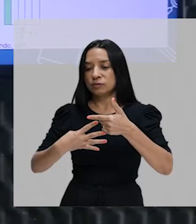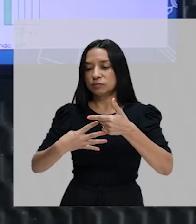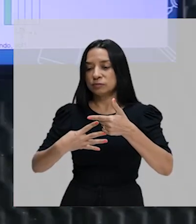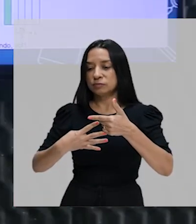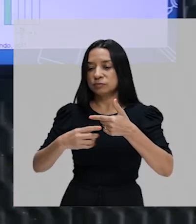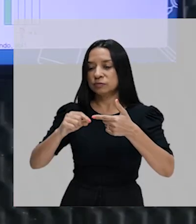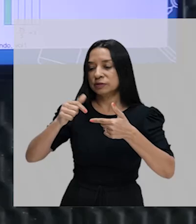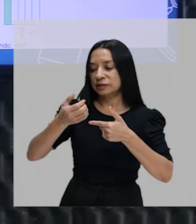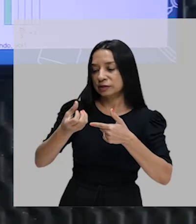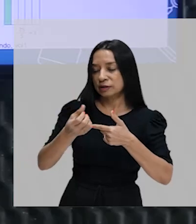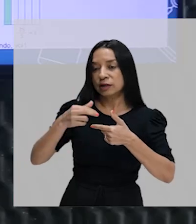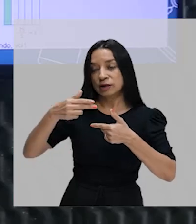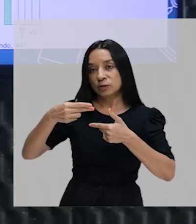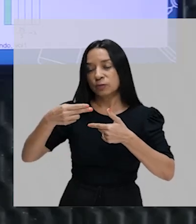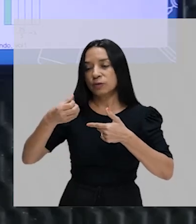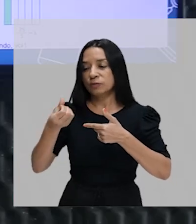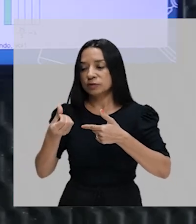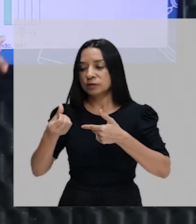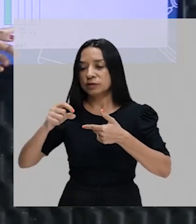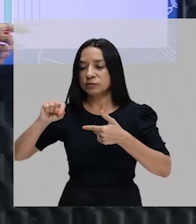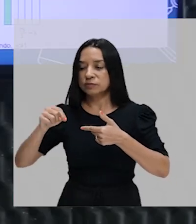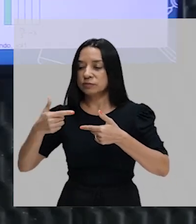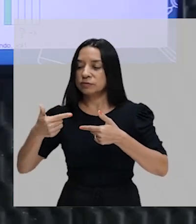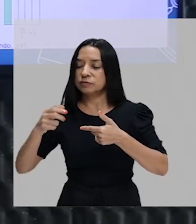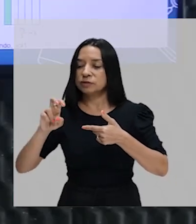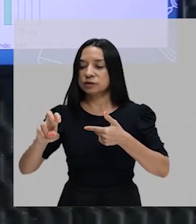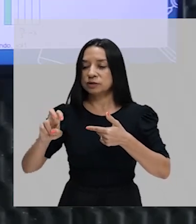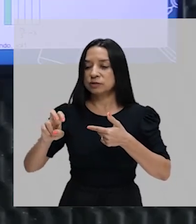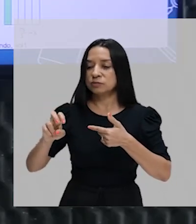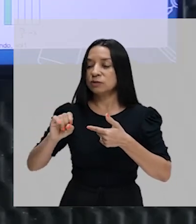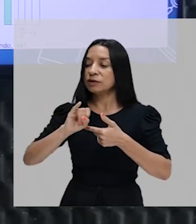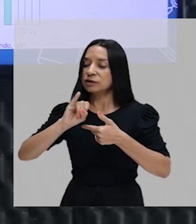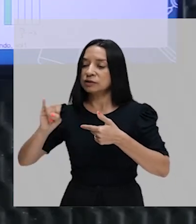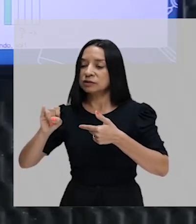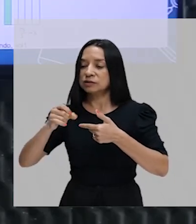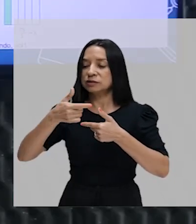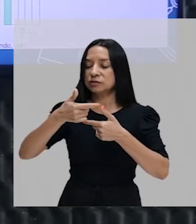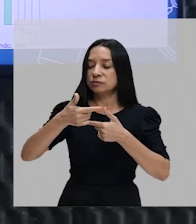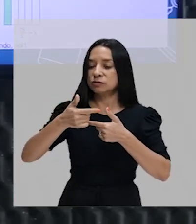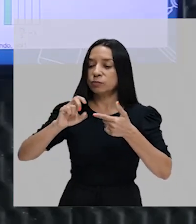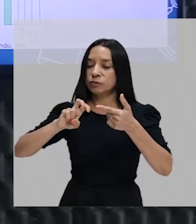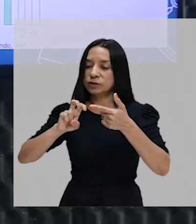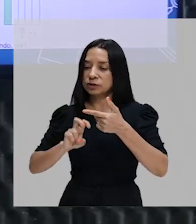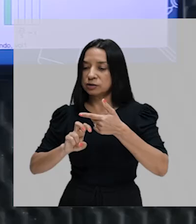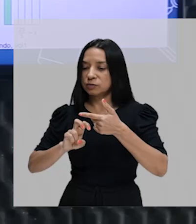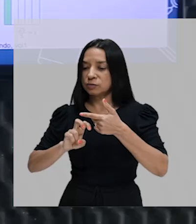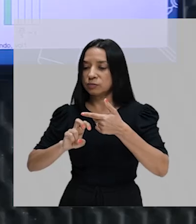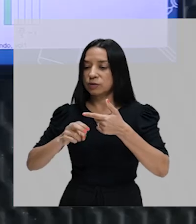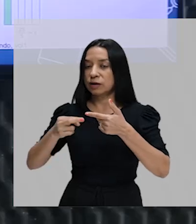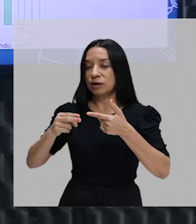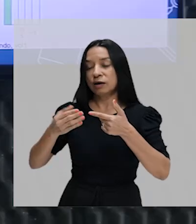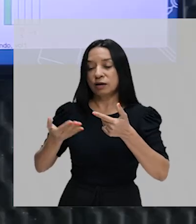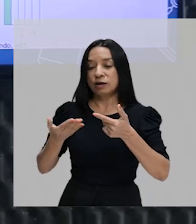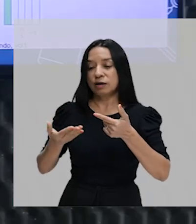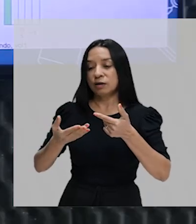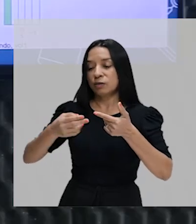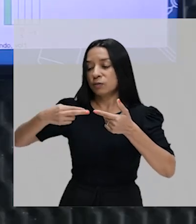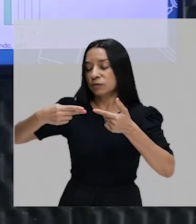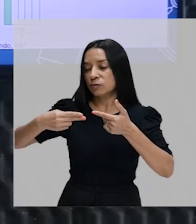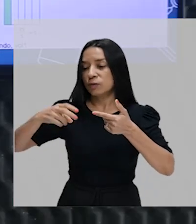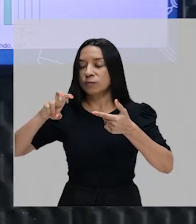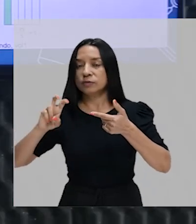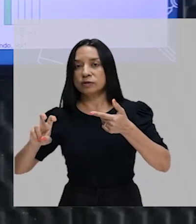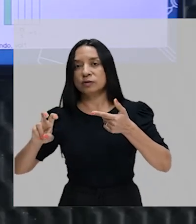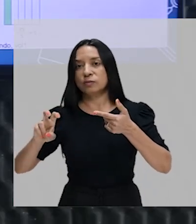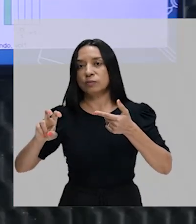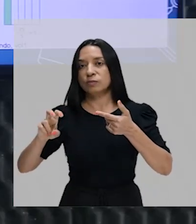6,25. Se por acaso eu dividir por 5, agora cada pedacinho desse vai corresponder a 5. Renata, por que tu não está